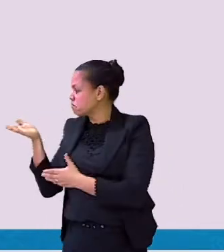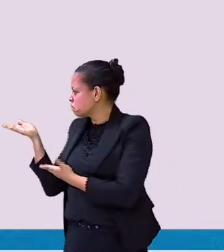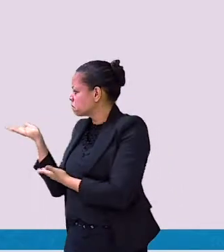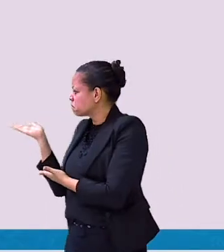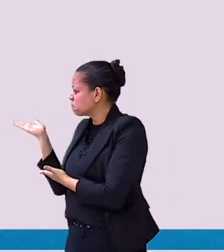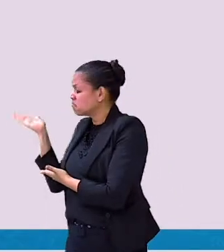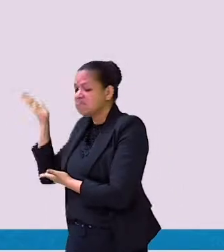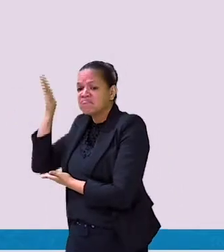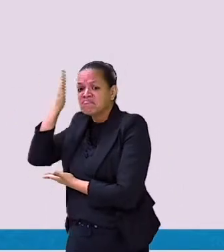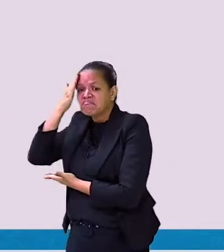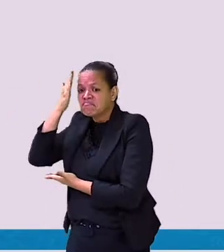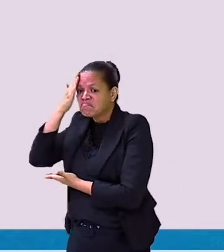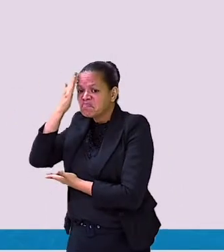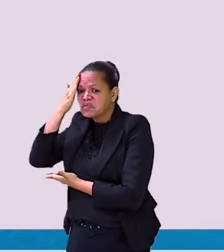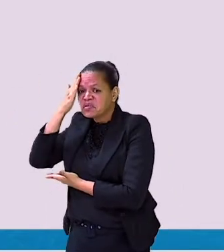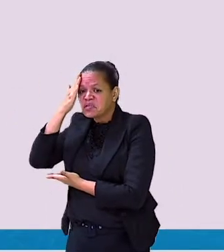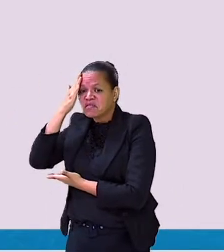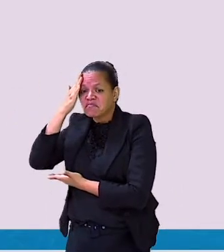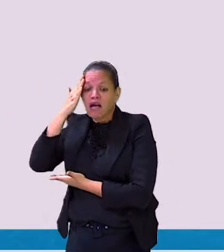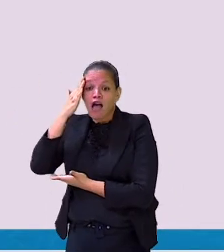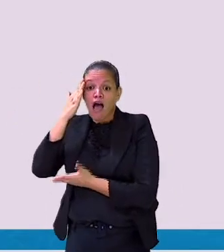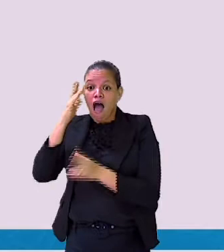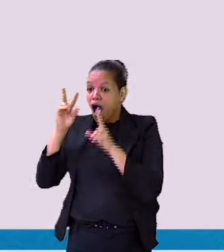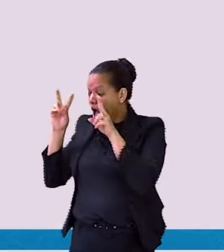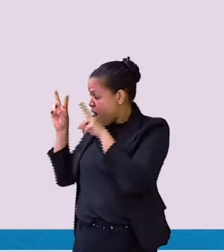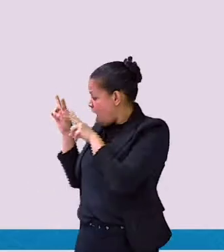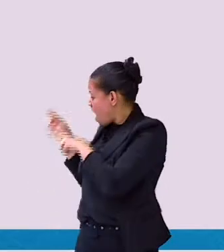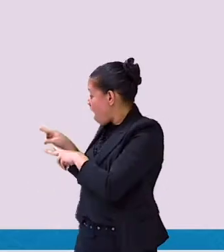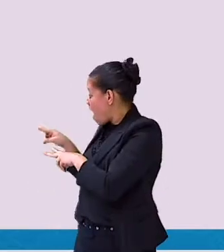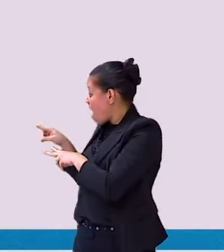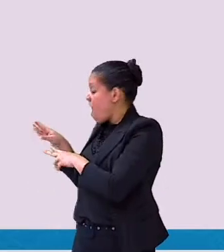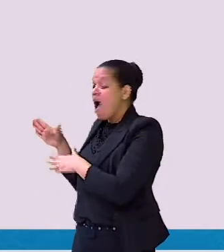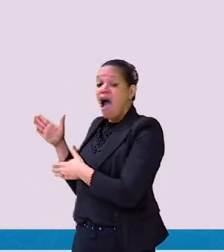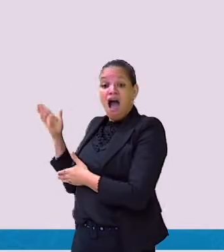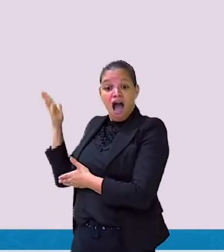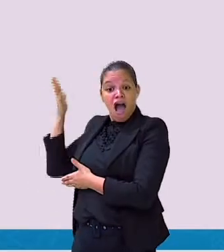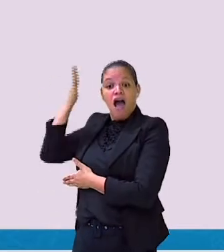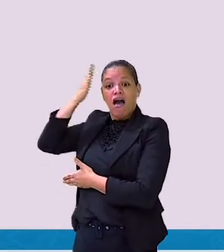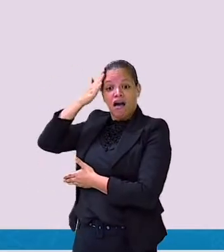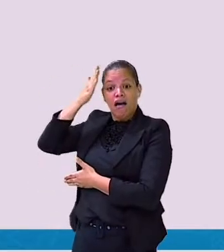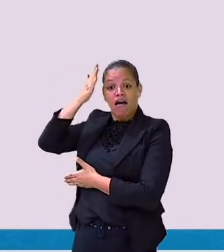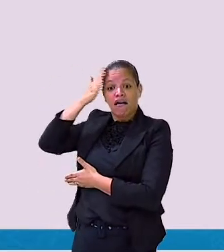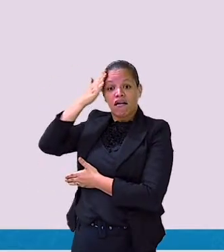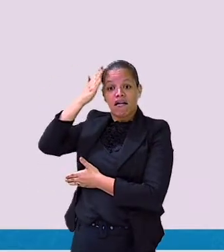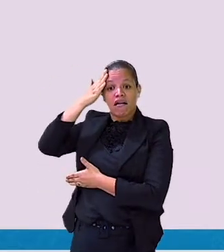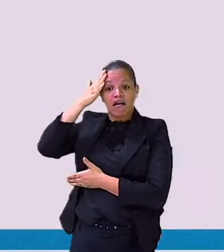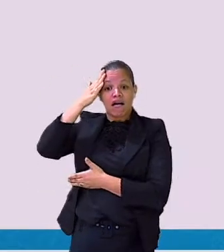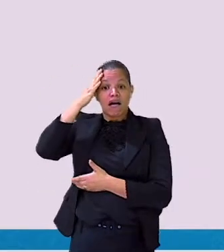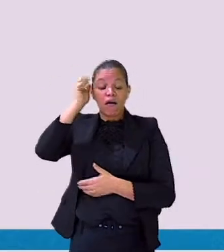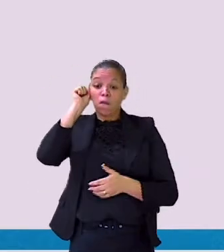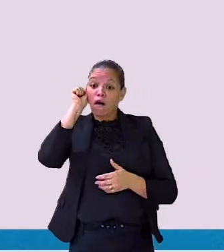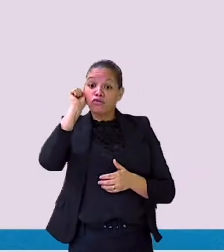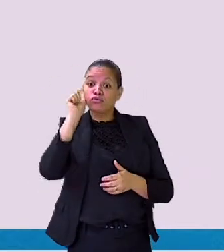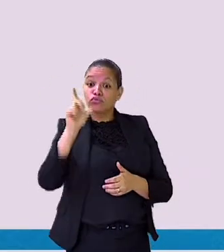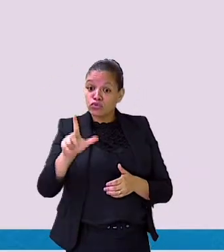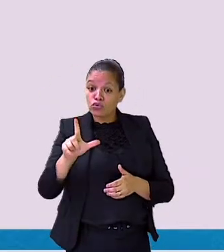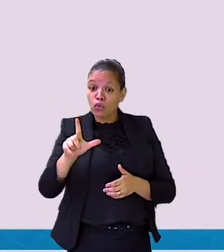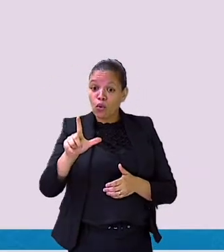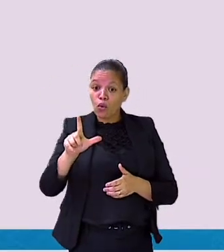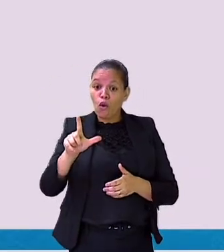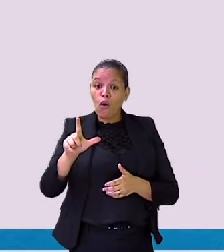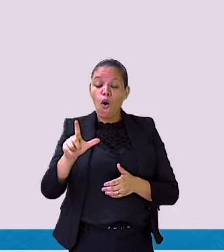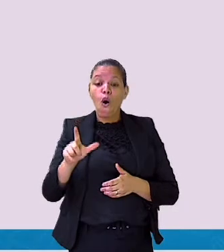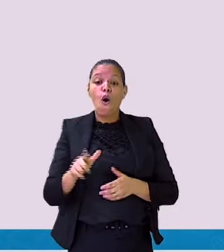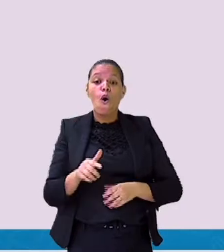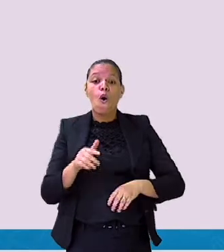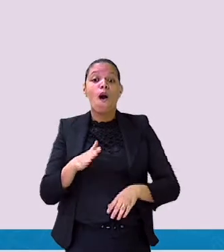maior quantidade. Só de você olhar, você já vai falar assim, professora, é a porção azul escuro.